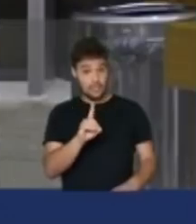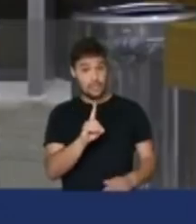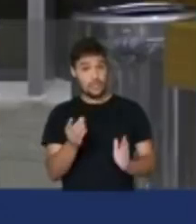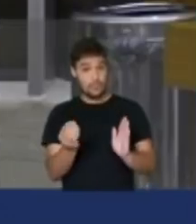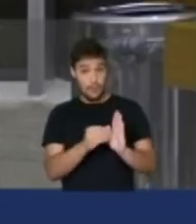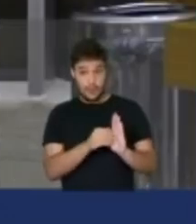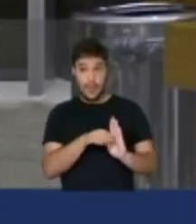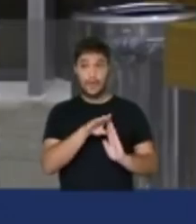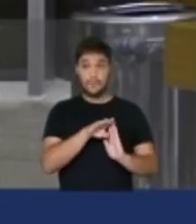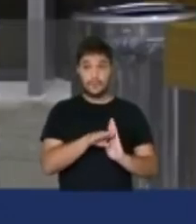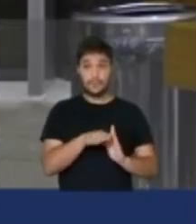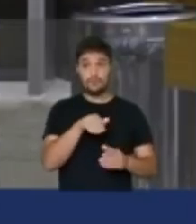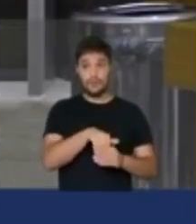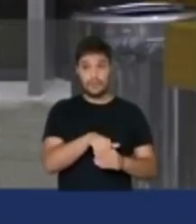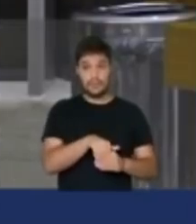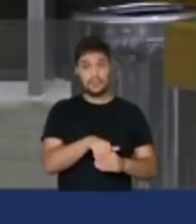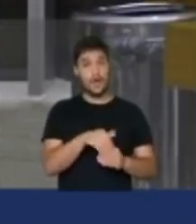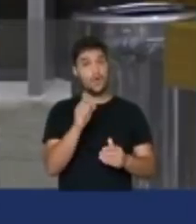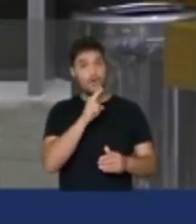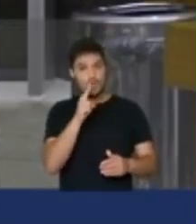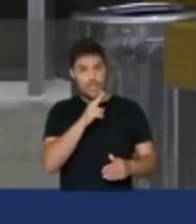urgência já está consolidada.